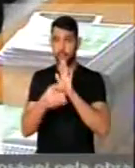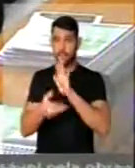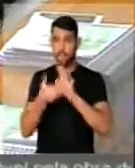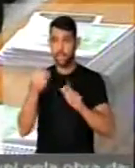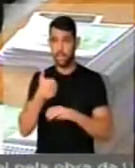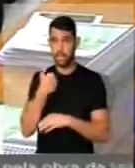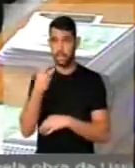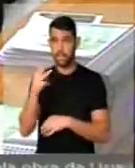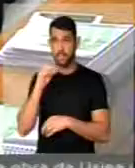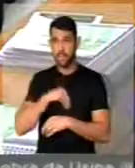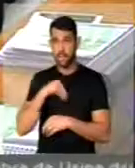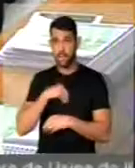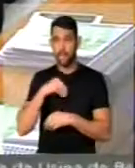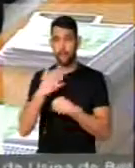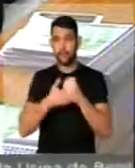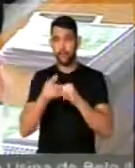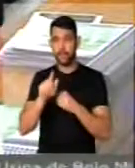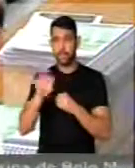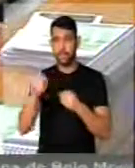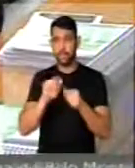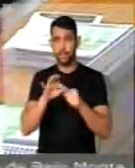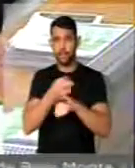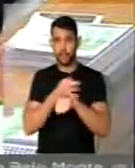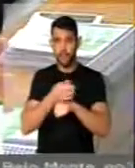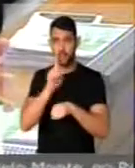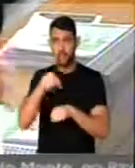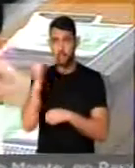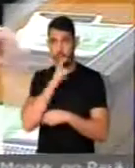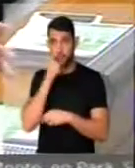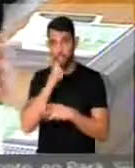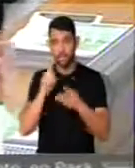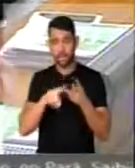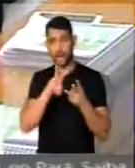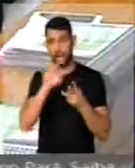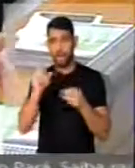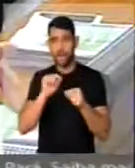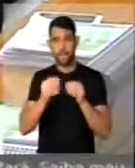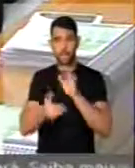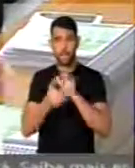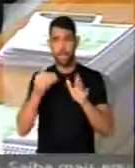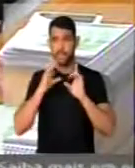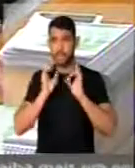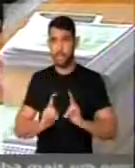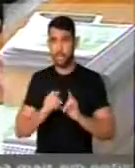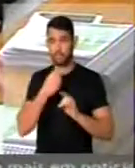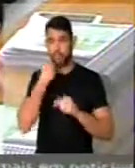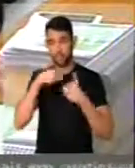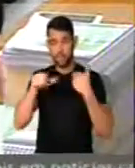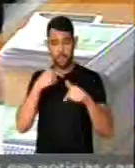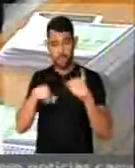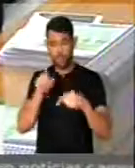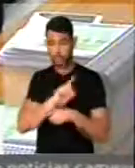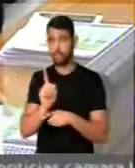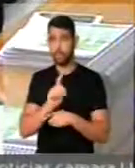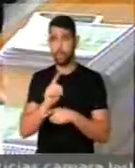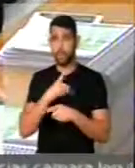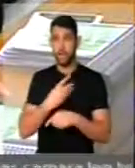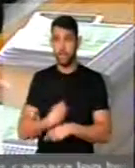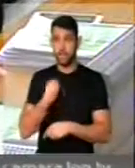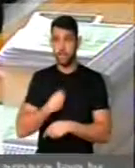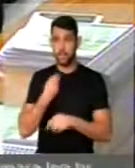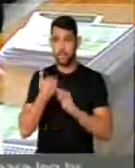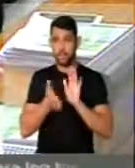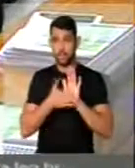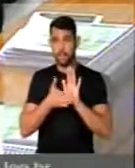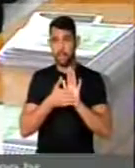tirar 13º, fundo de garantia, férias. É mentira! Não vai mexer em direitos do trabalhador. O que existe